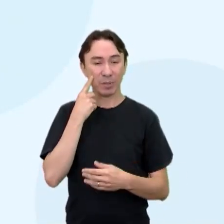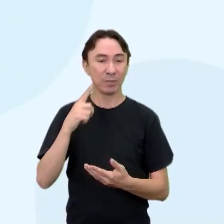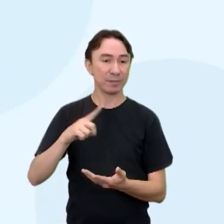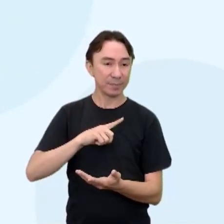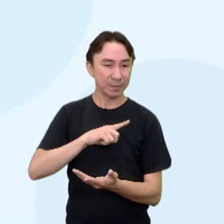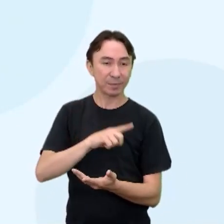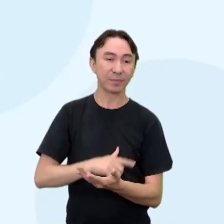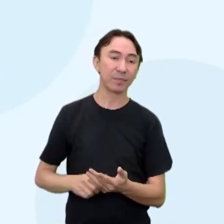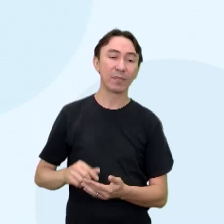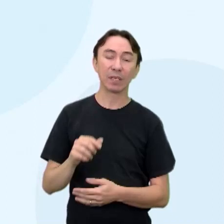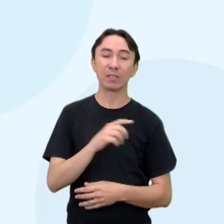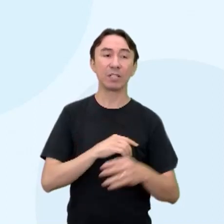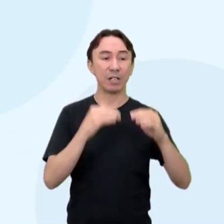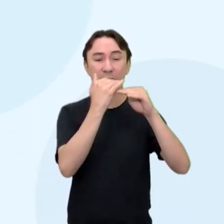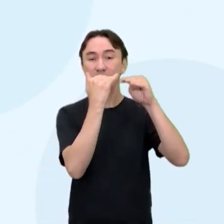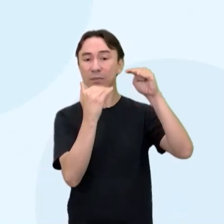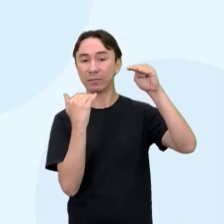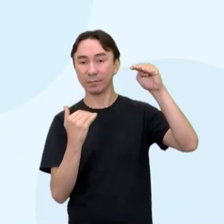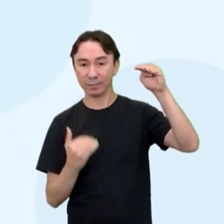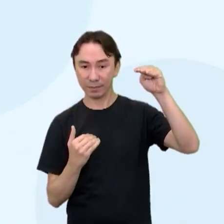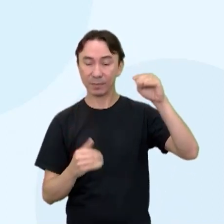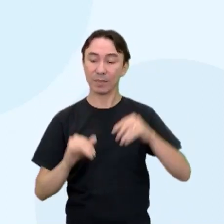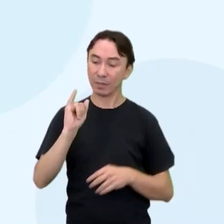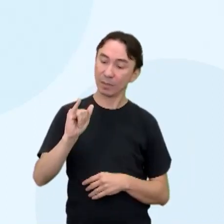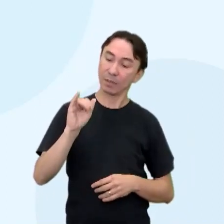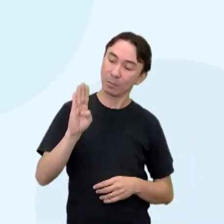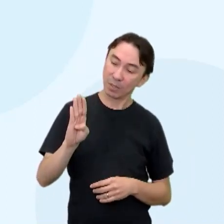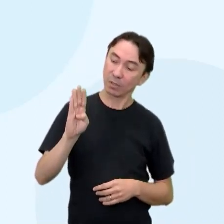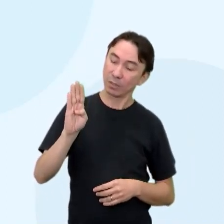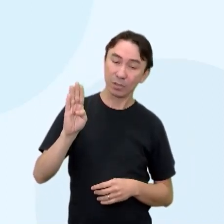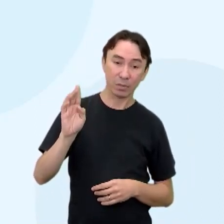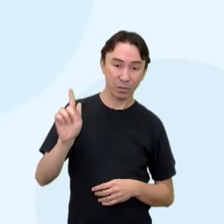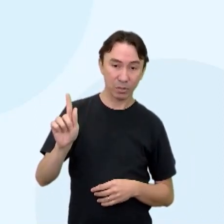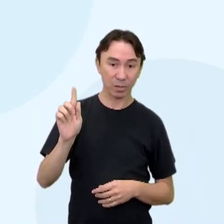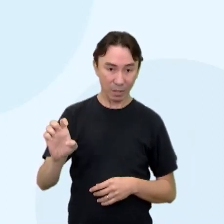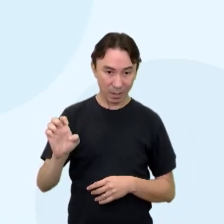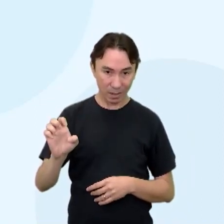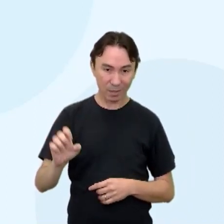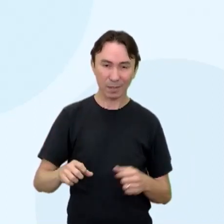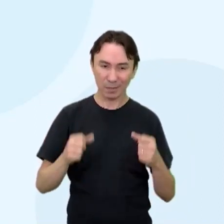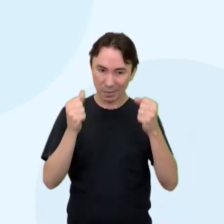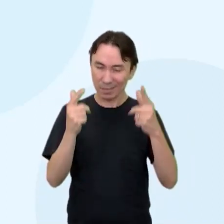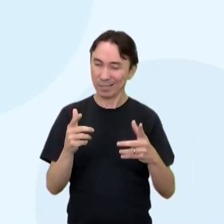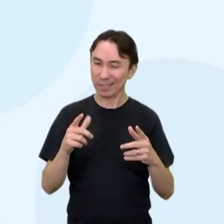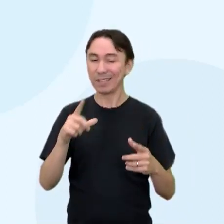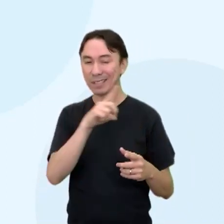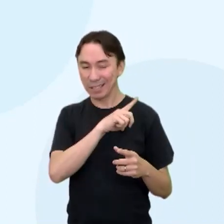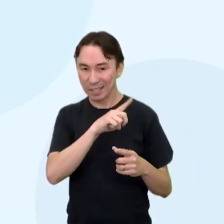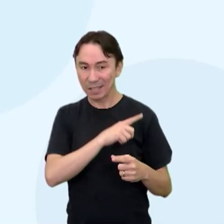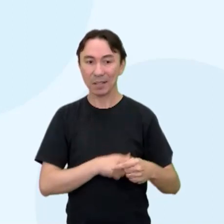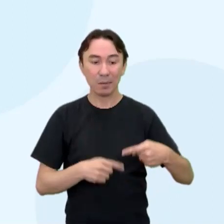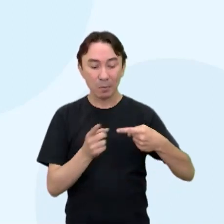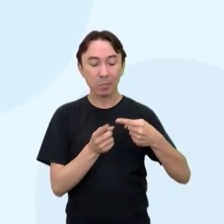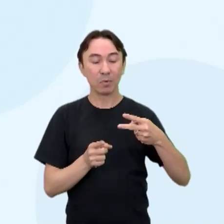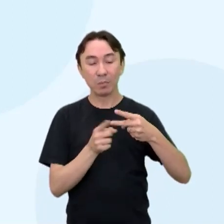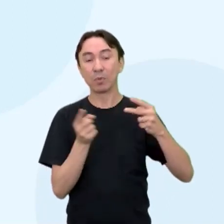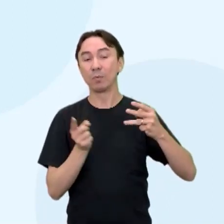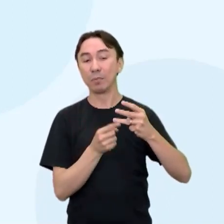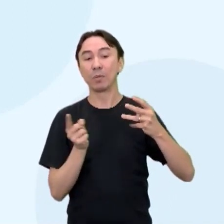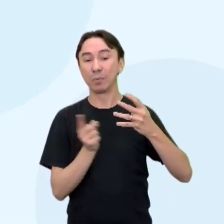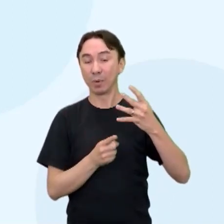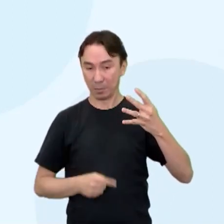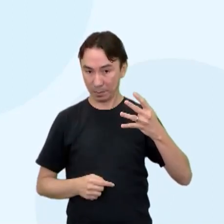pelo IBGE, né, Instituto Brasileiro de Geografia e Estatística, que identifica e classifica com os seguintes critérios: